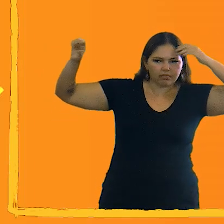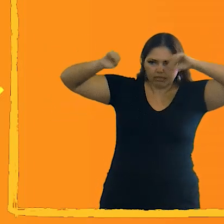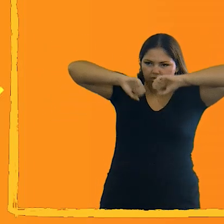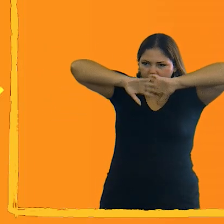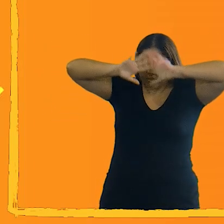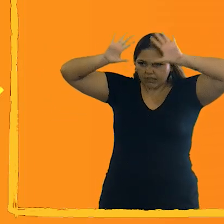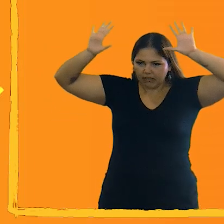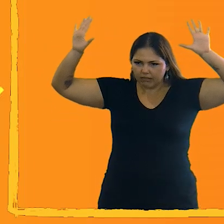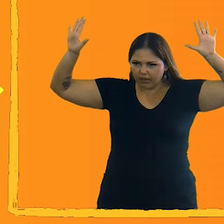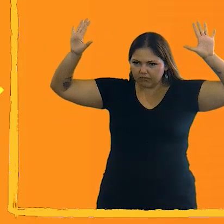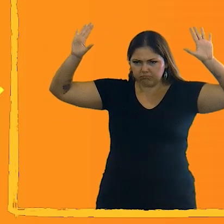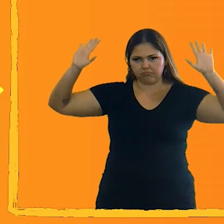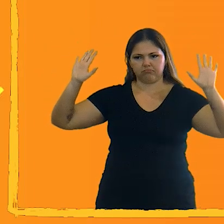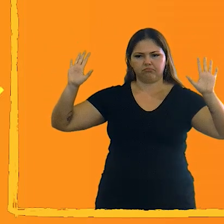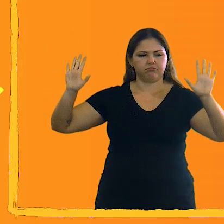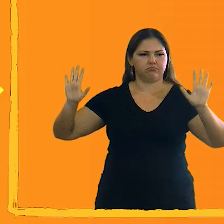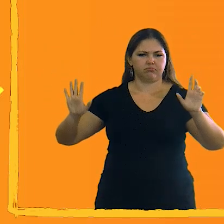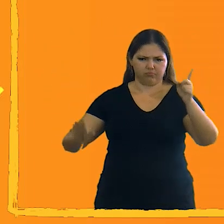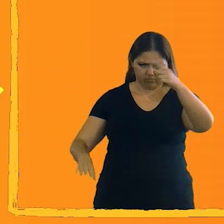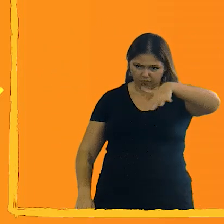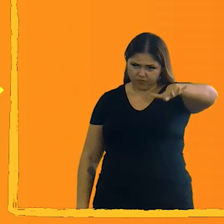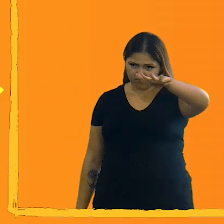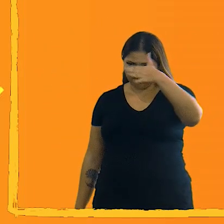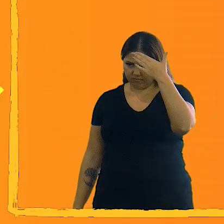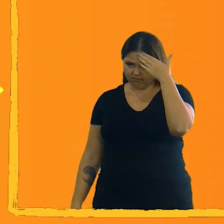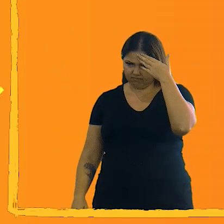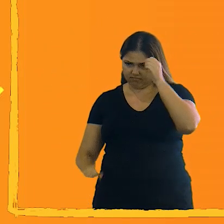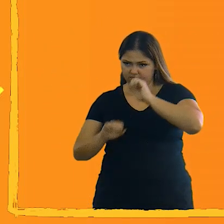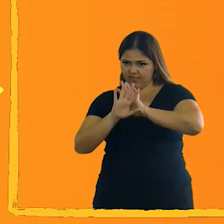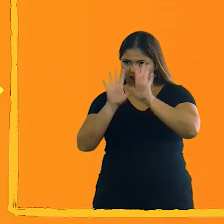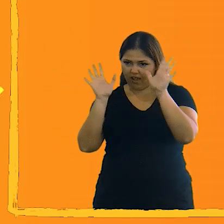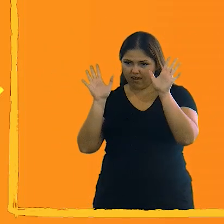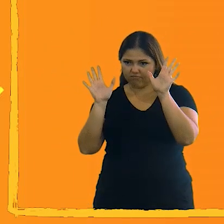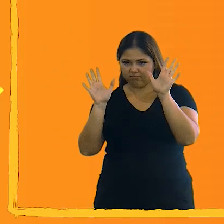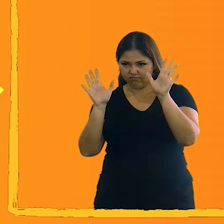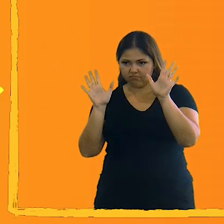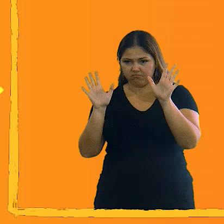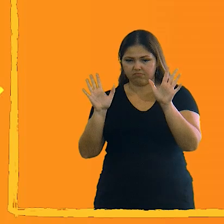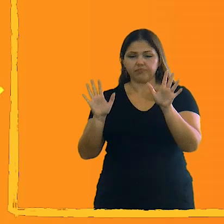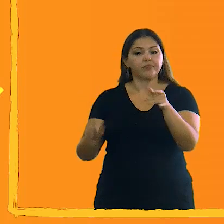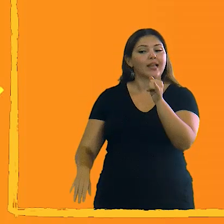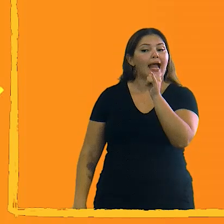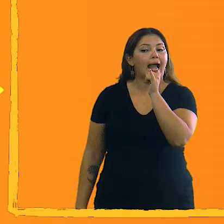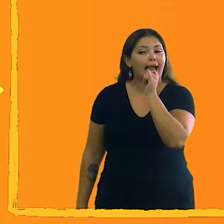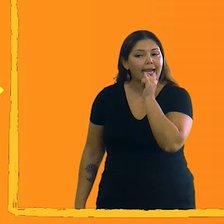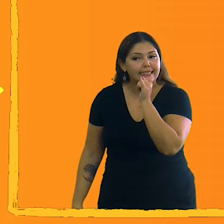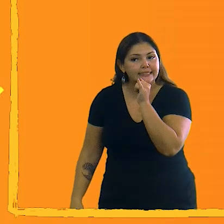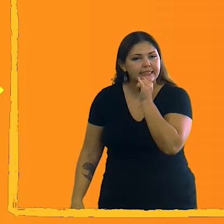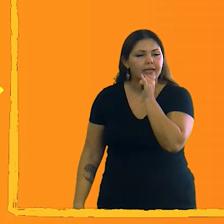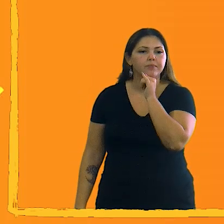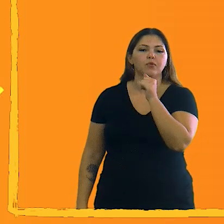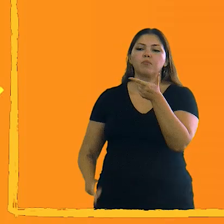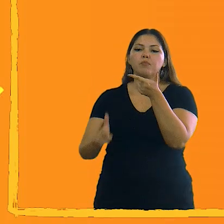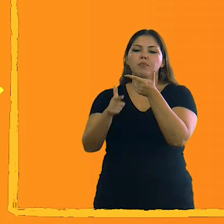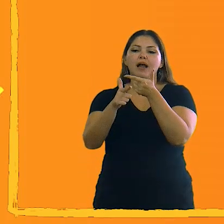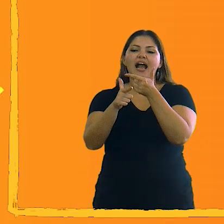tranquilo e a galera do meião aqui deu para entender gente beleza me dá um exemplo de